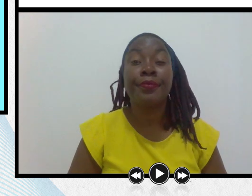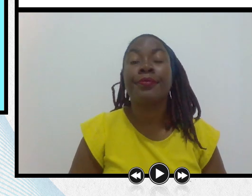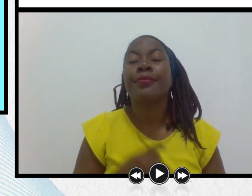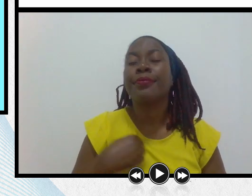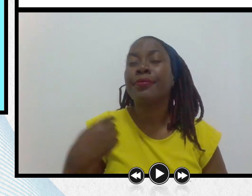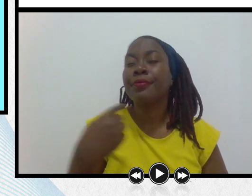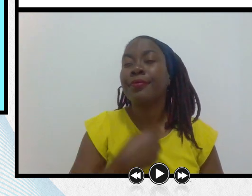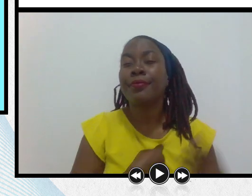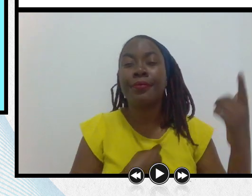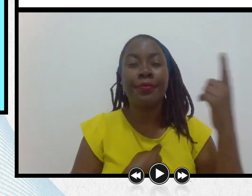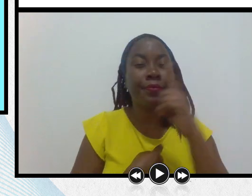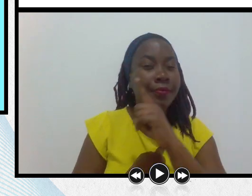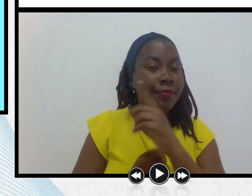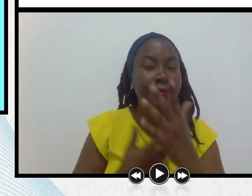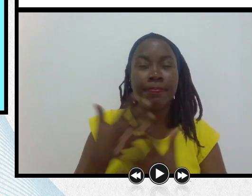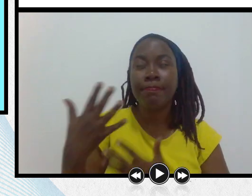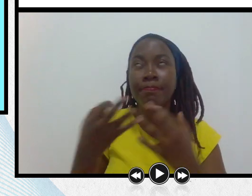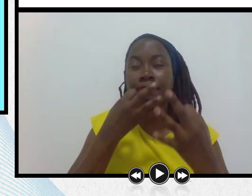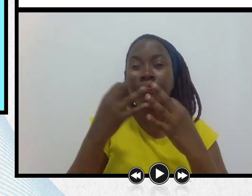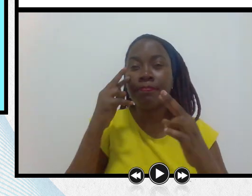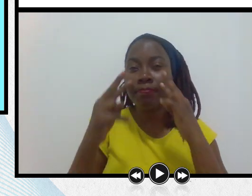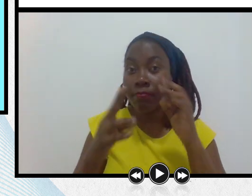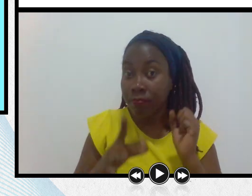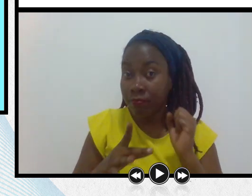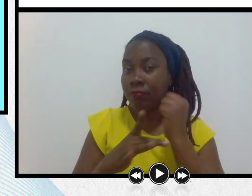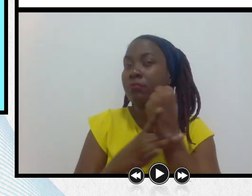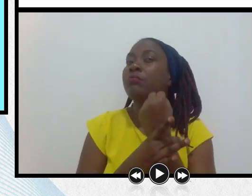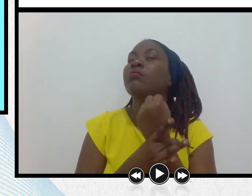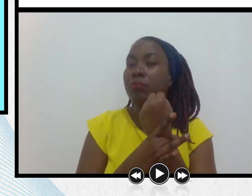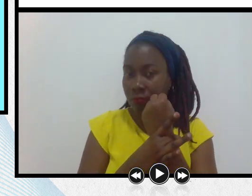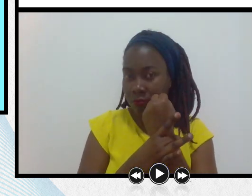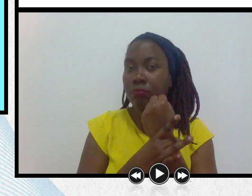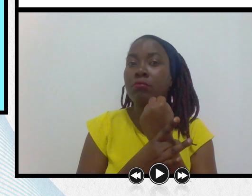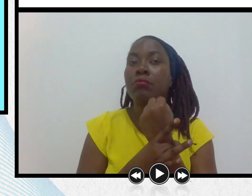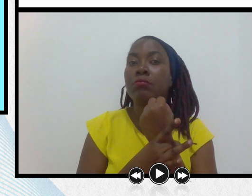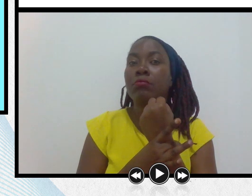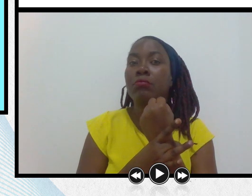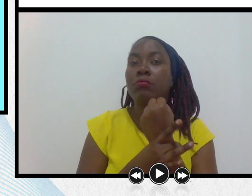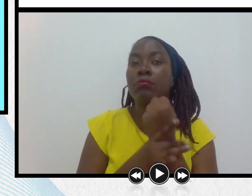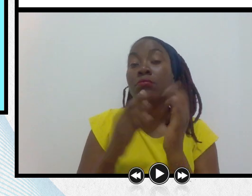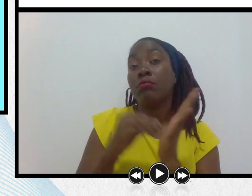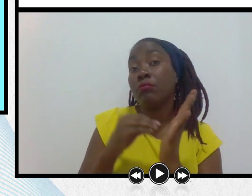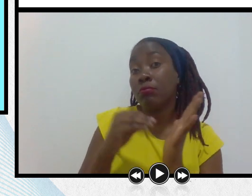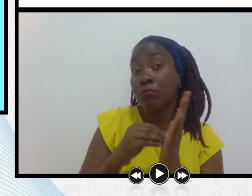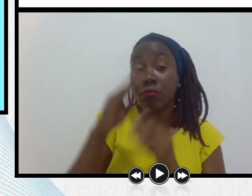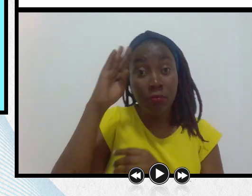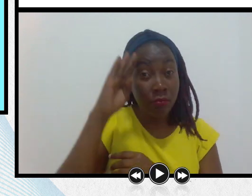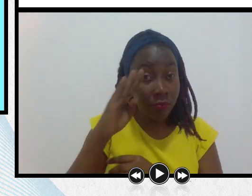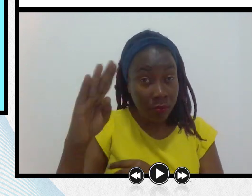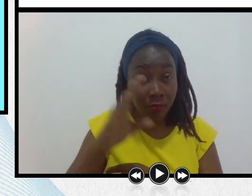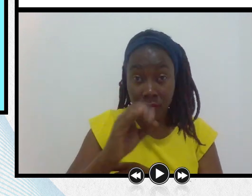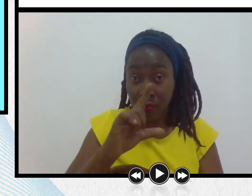Para que a gente consiga ter, do ponto de vista garantias, né, da ausência, principalmente